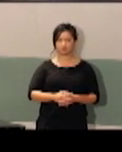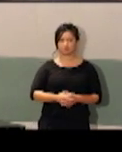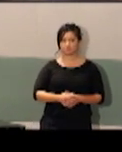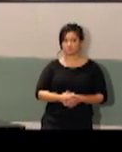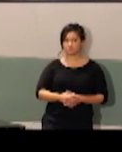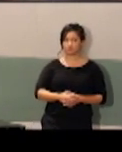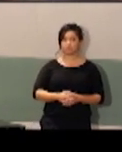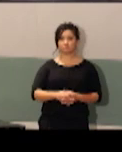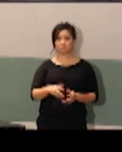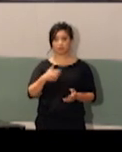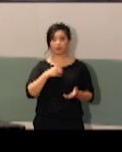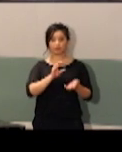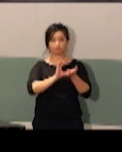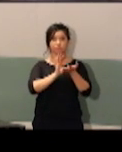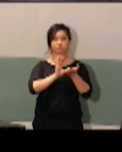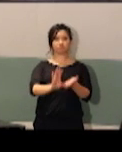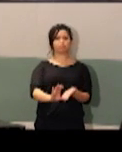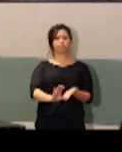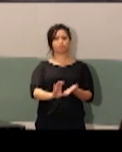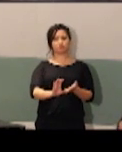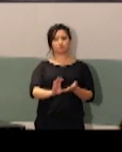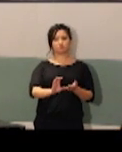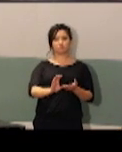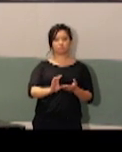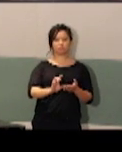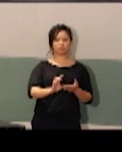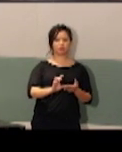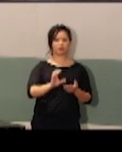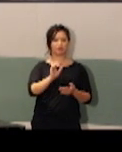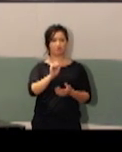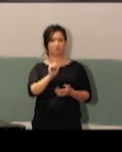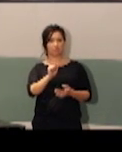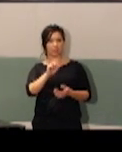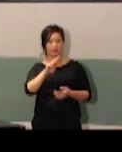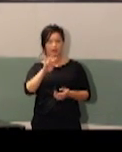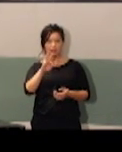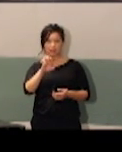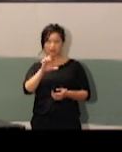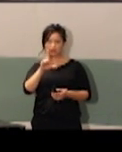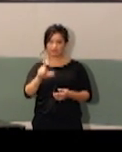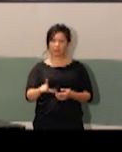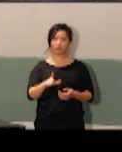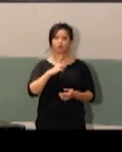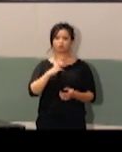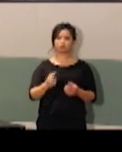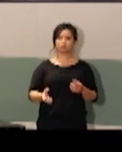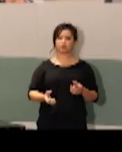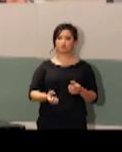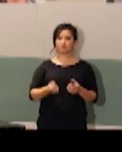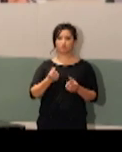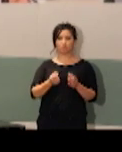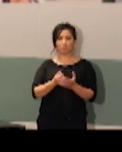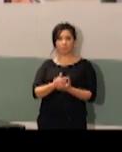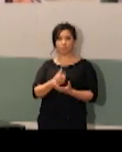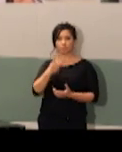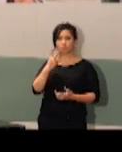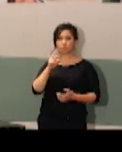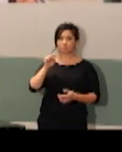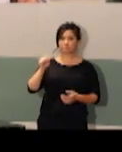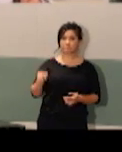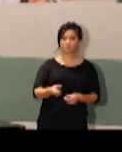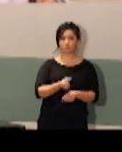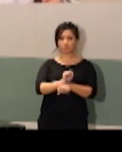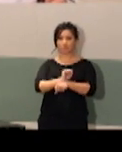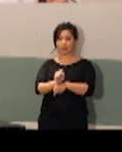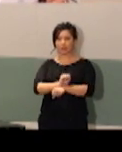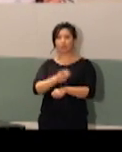Fiz um investimento na parte física dos nossos quartéis. Foram mais de 2 mil viaturas que entregamos para a Polícia Militar, equipamos o